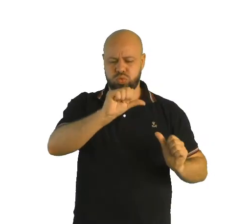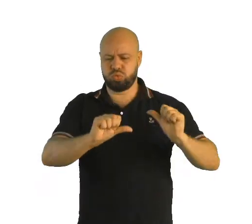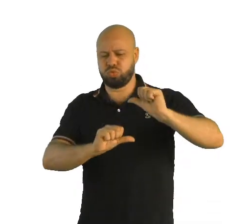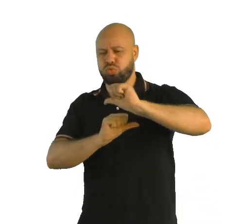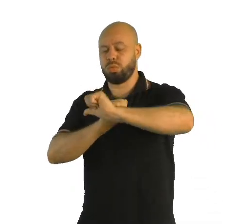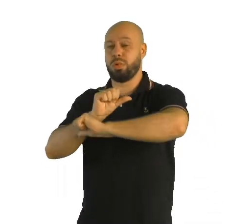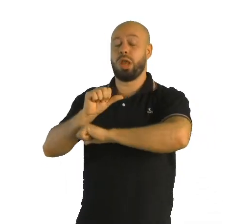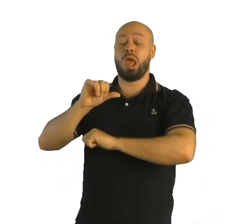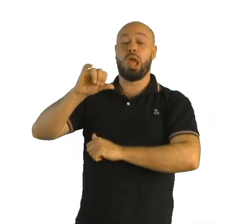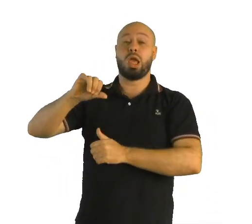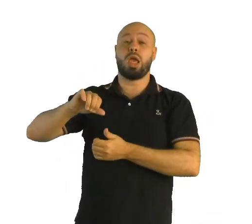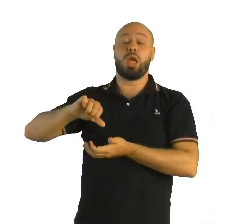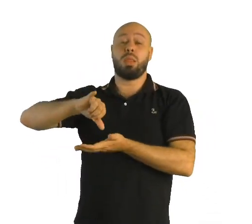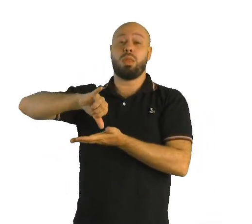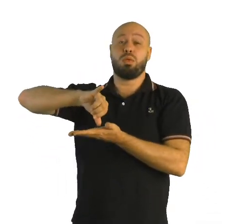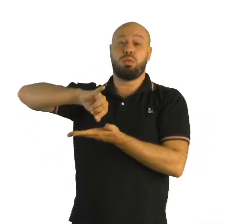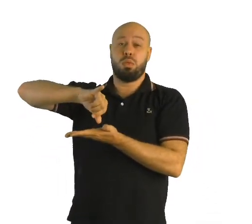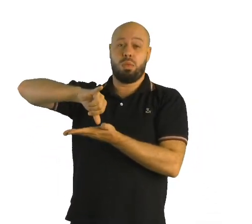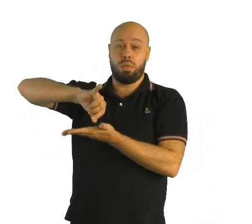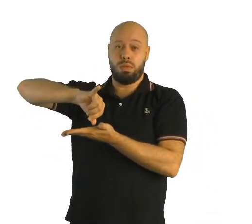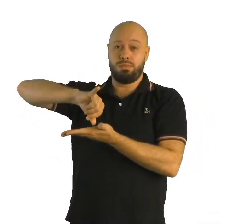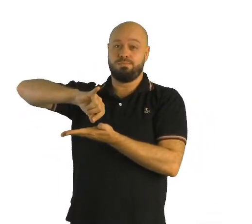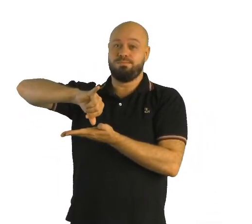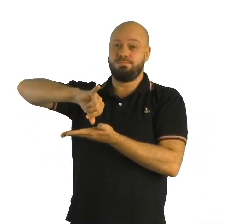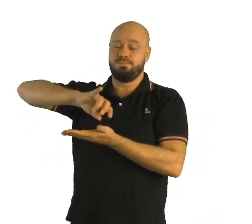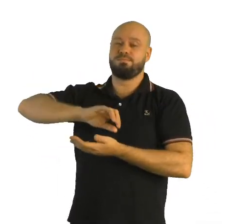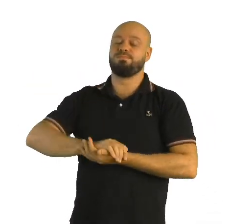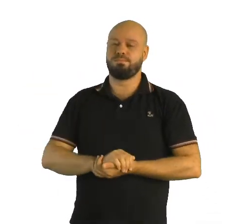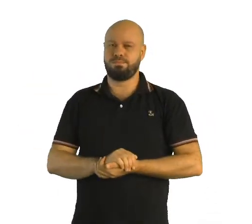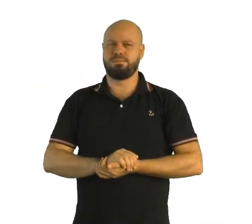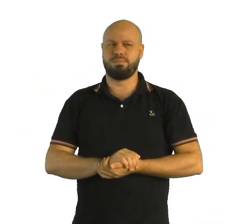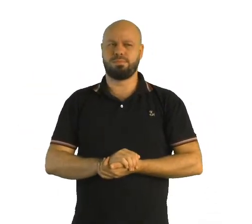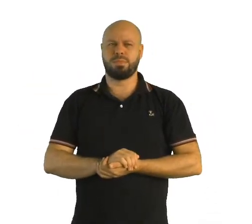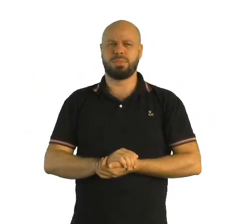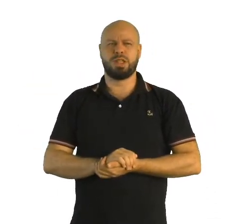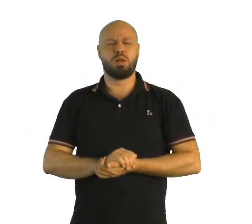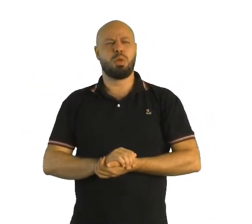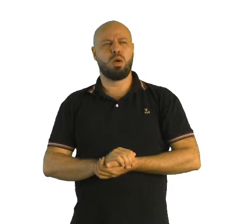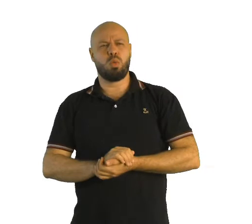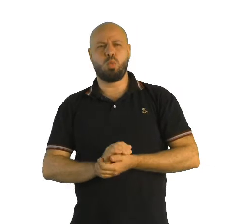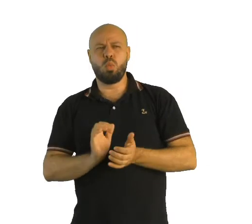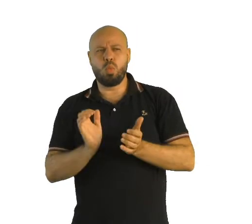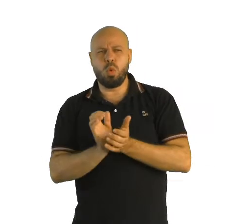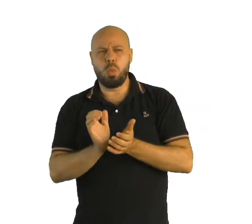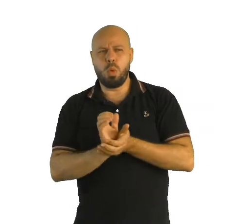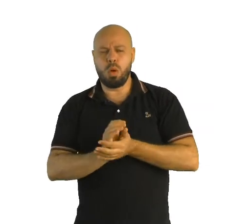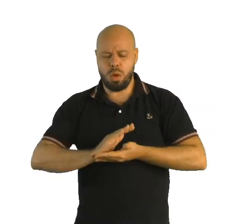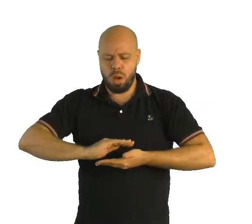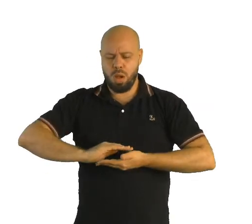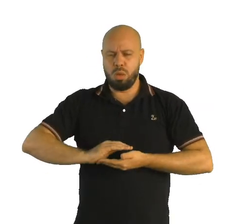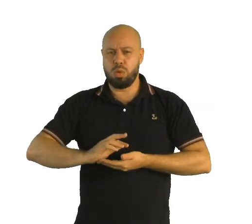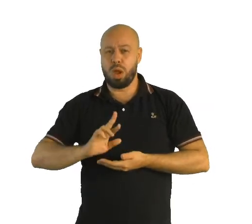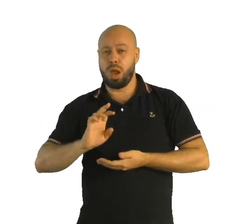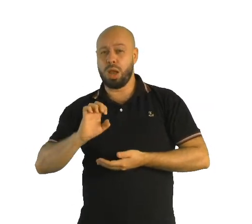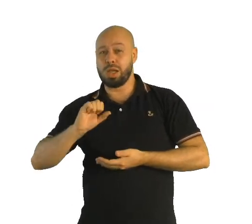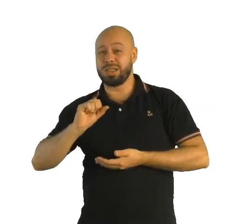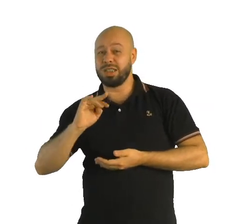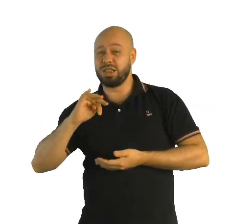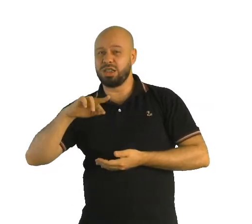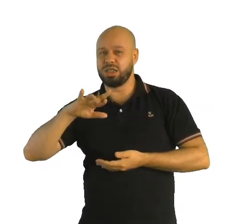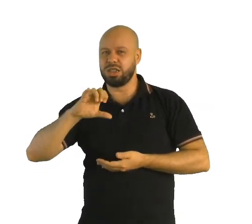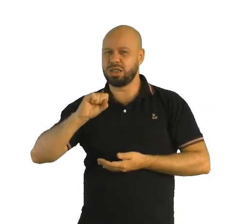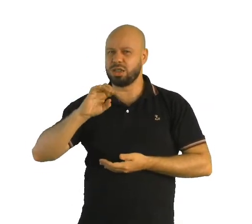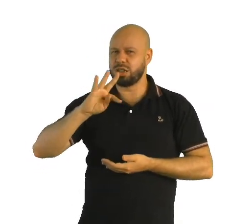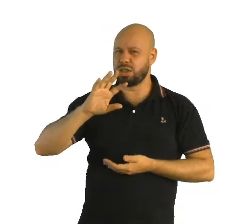o capitalismo, ou seja, os renascentistas, eles vão surgir no período de transição de uma sociedade que